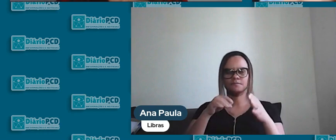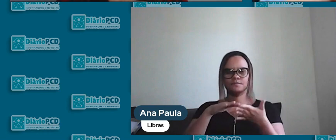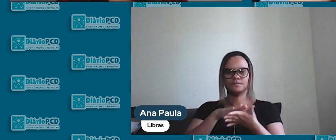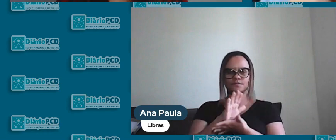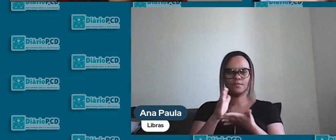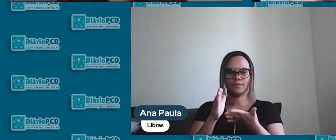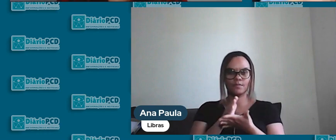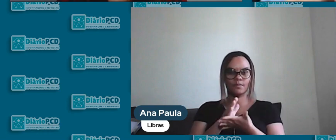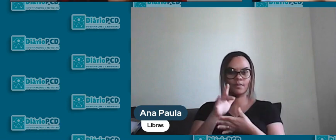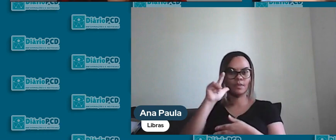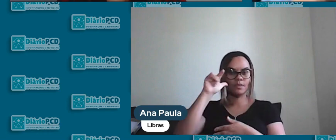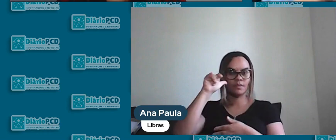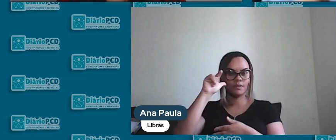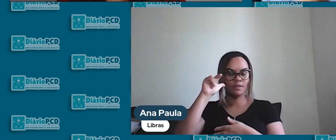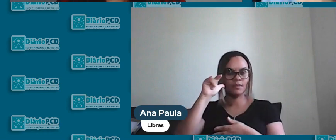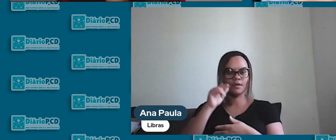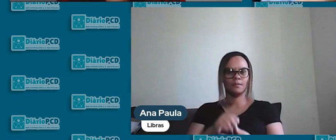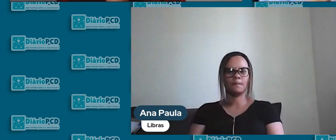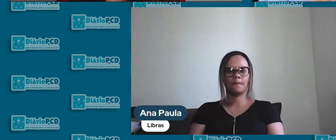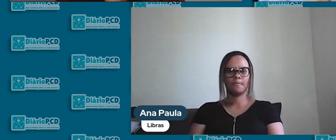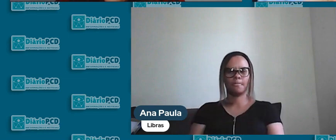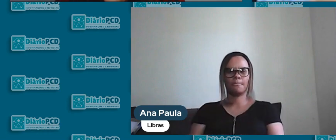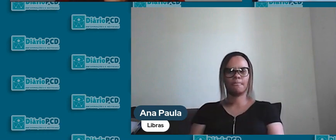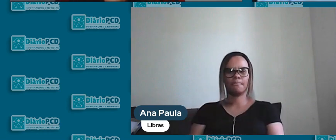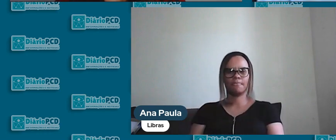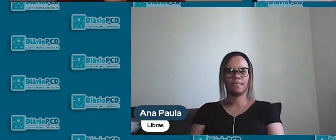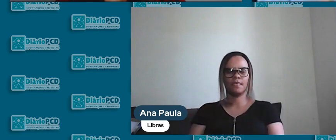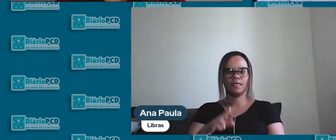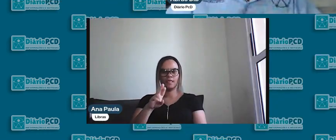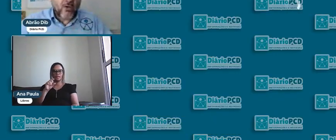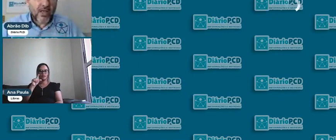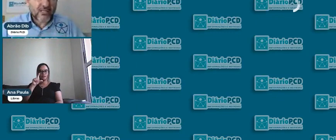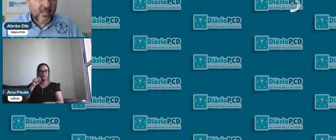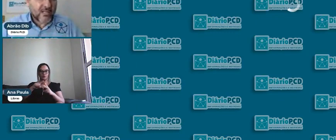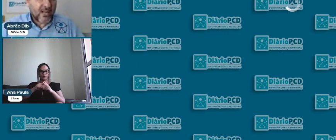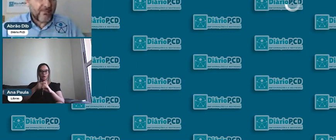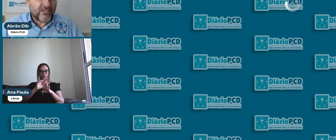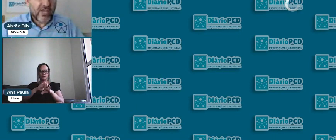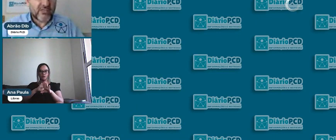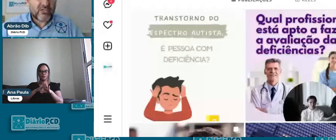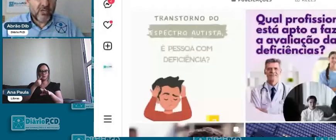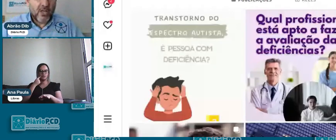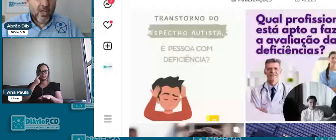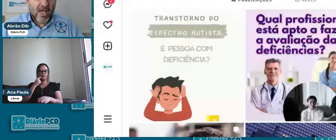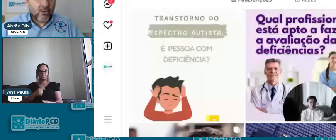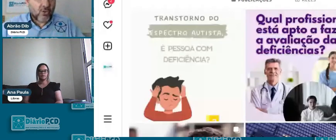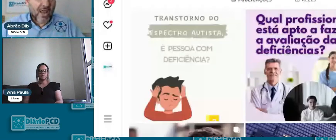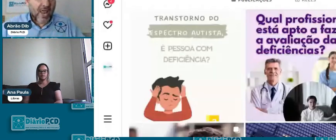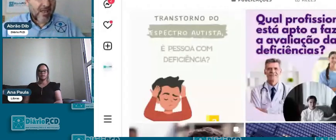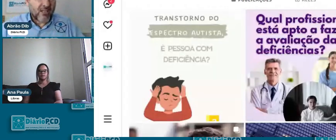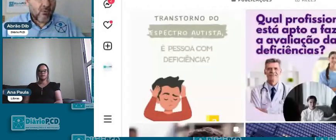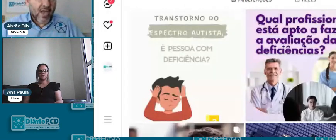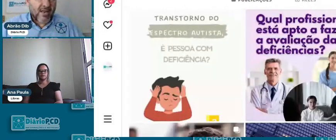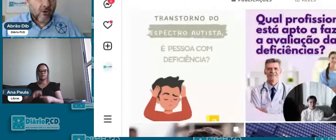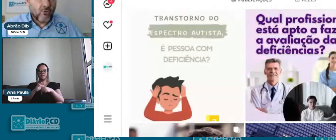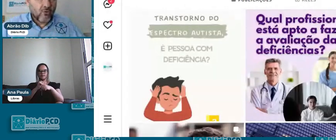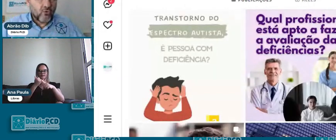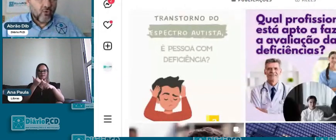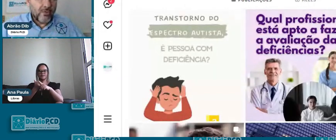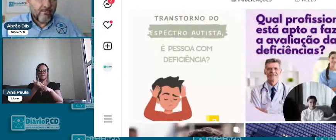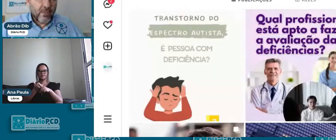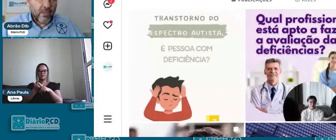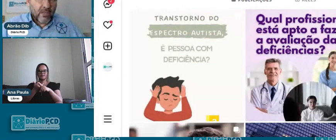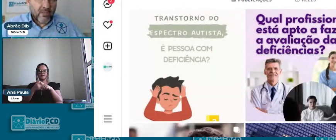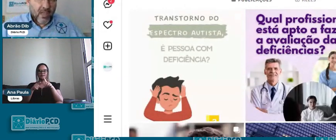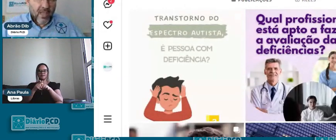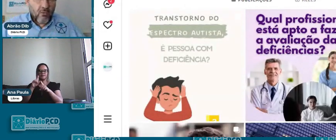no Instagram, na conta dela no Instagram. Eu queria que o Roland colocasse na tela para a gente. A doutora Laila tem um canal no YouTube e tem a